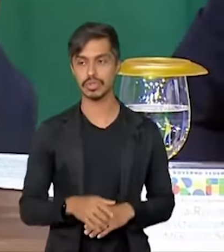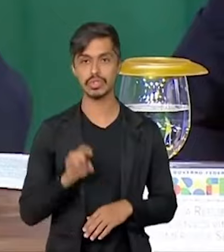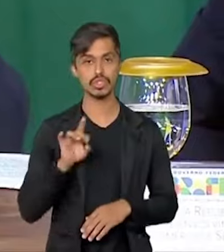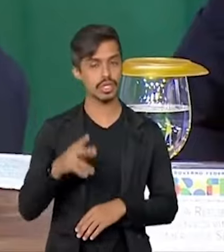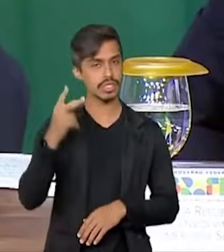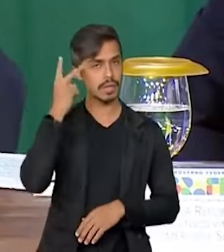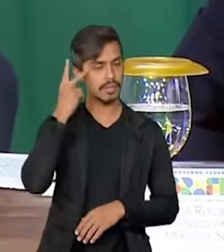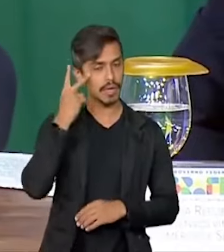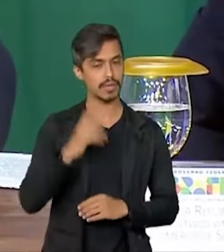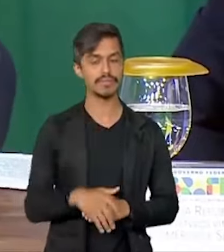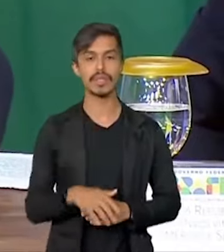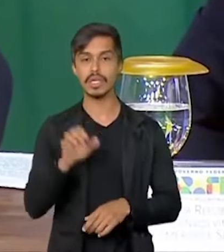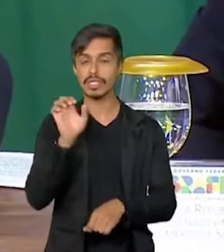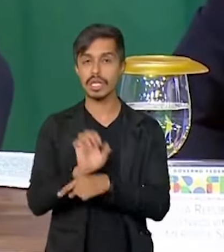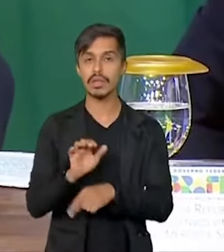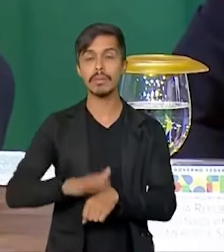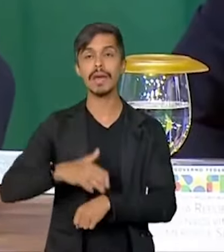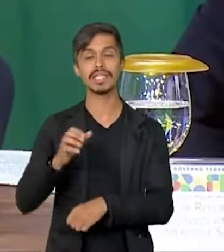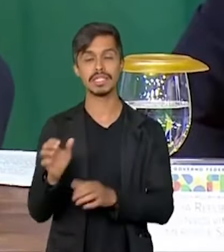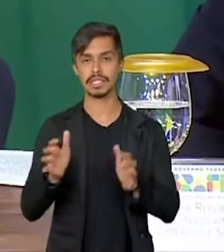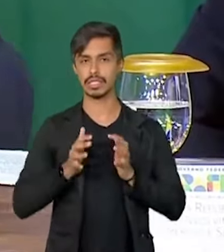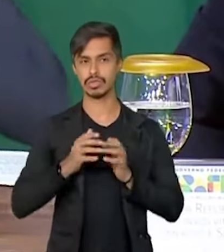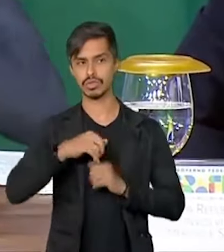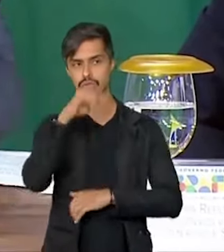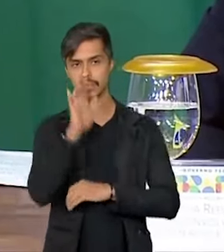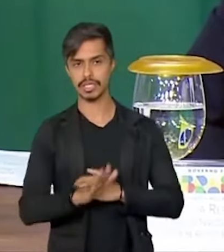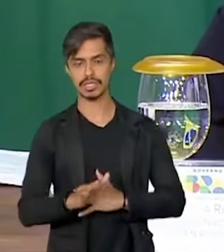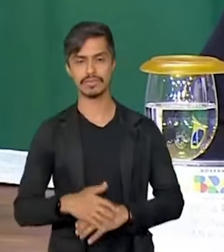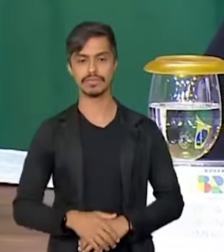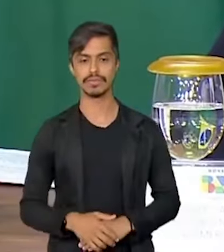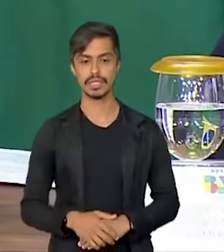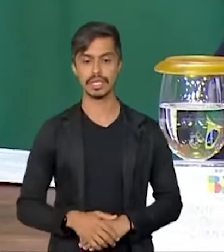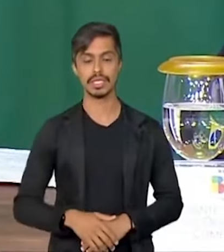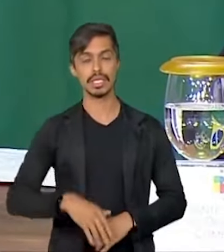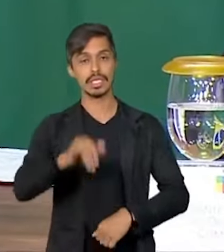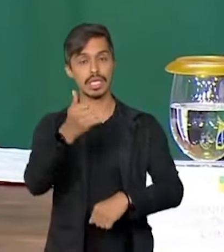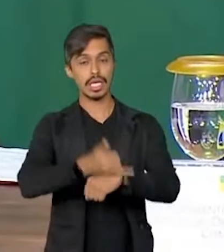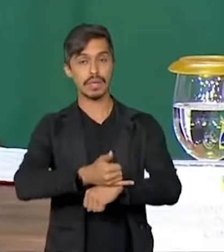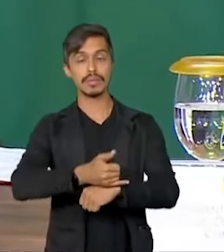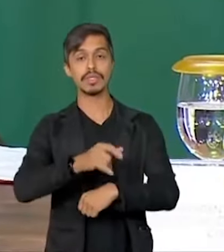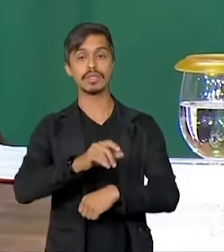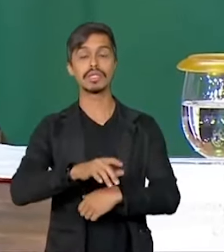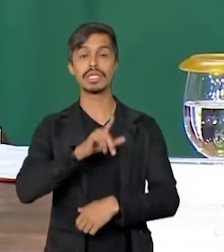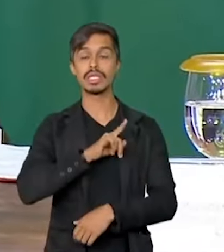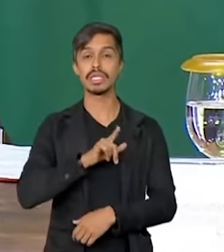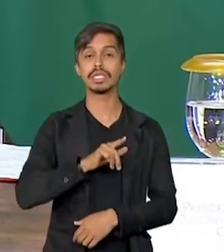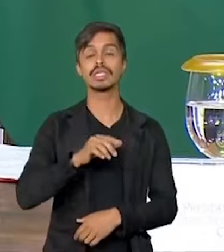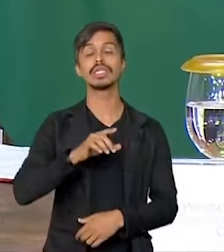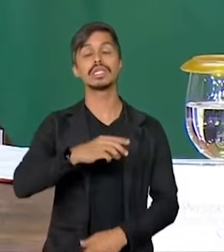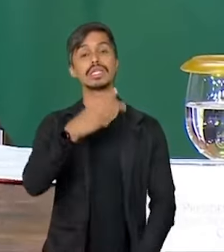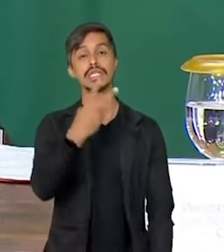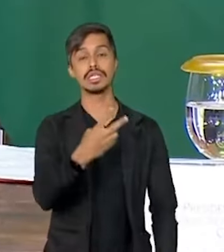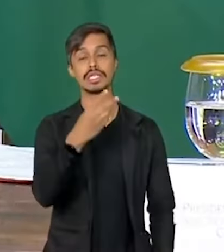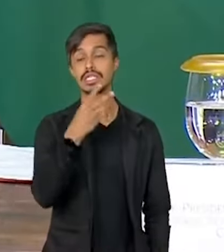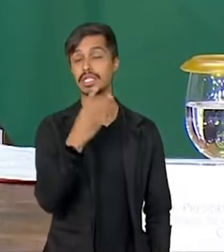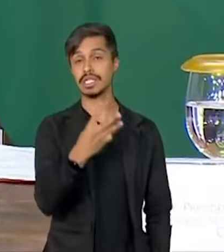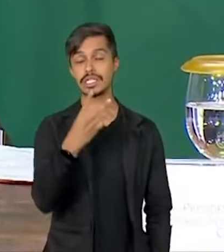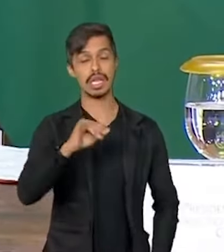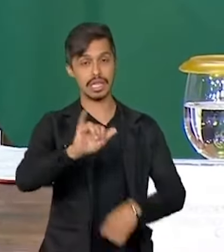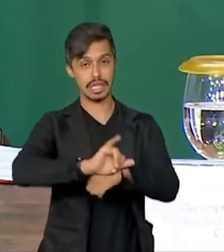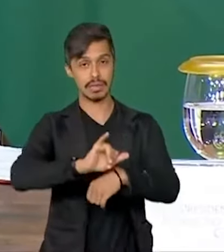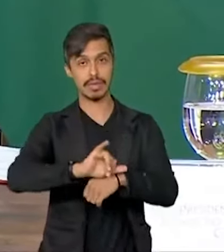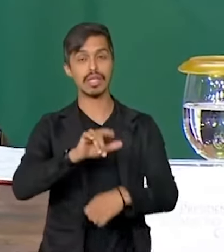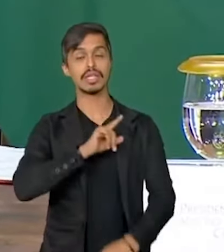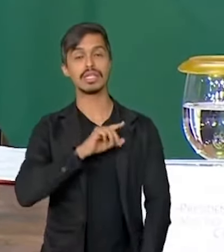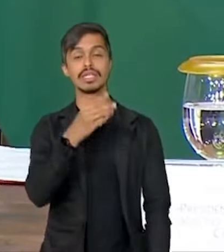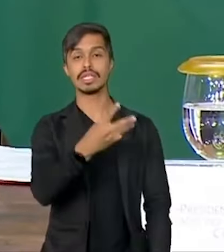Paulo, que é o estado mais rico da federação. Só na capital tem 320 mil, que é a capital também mais rica do